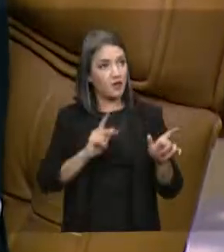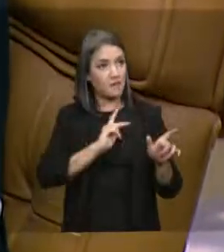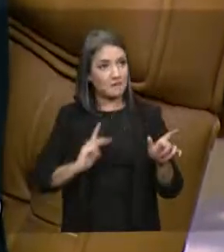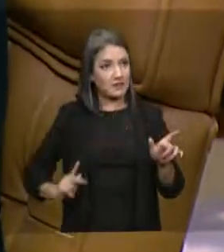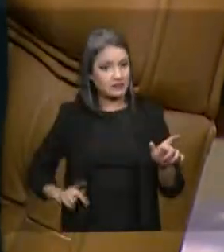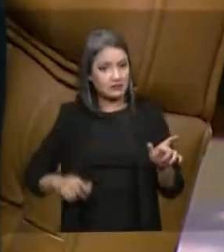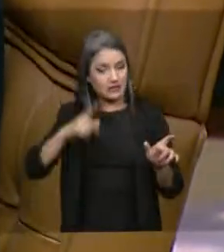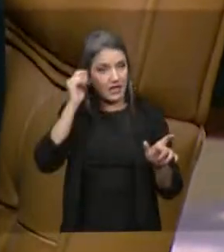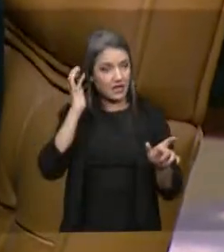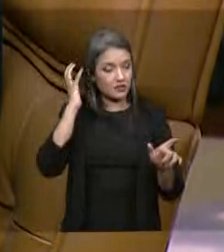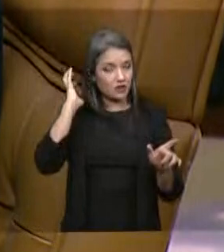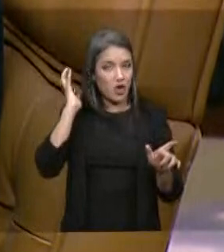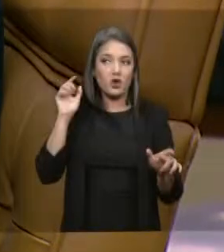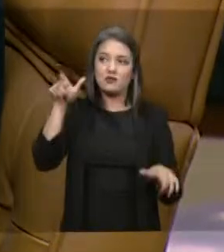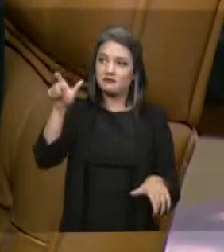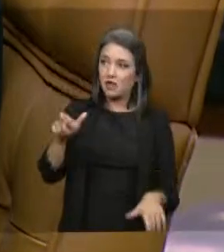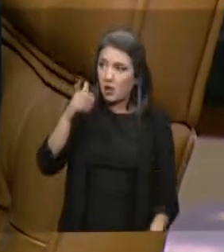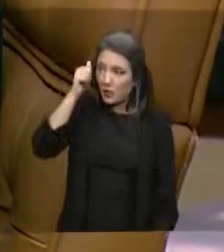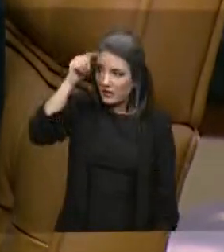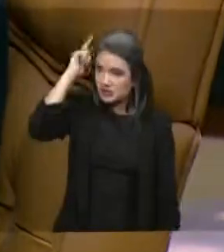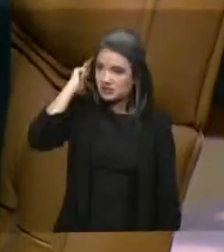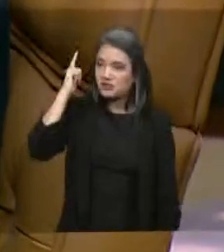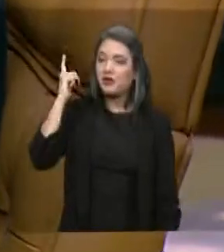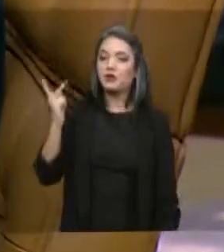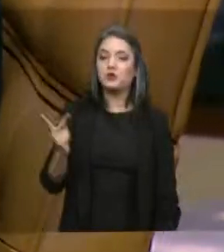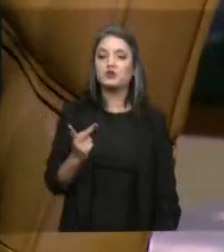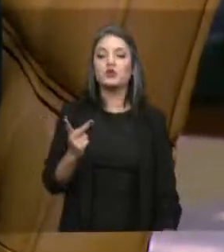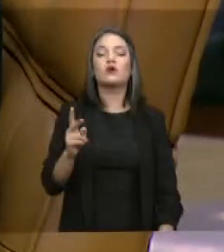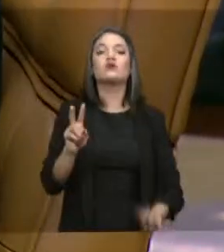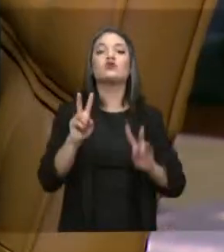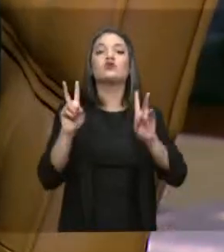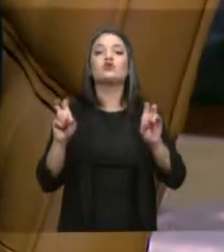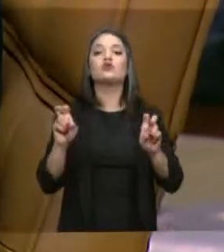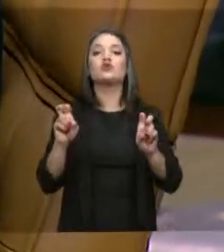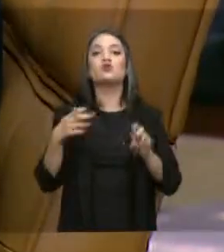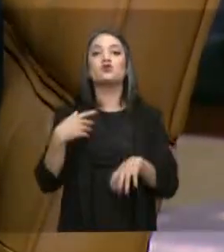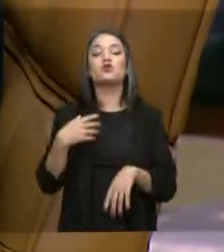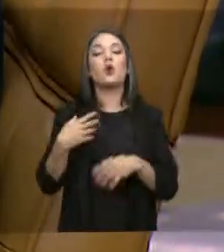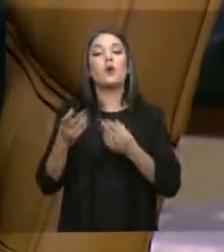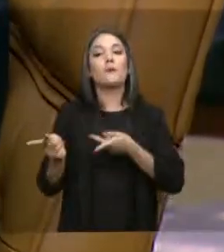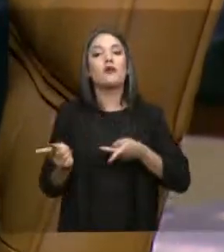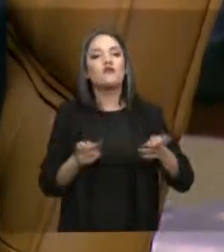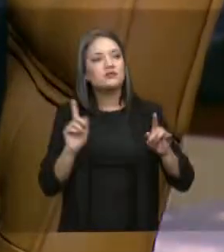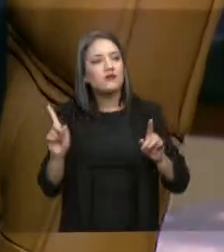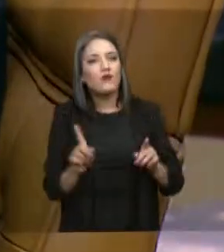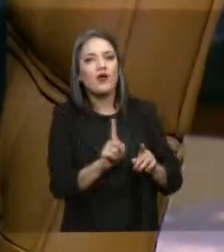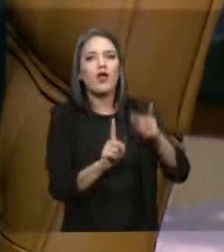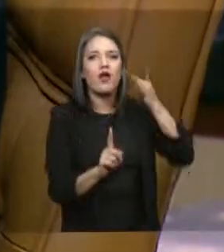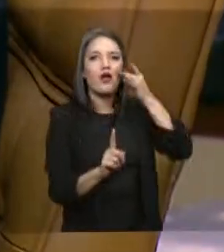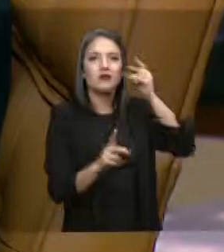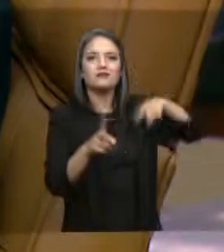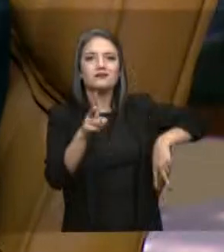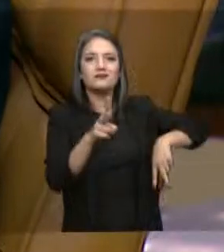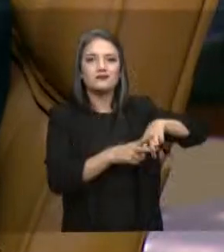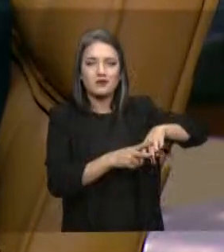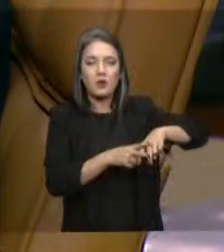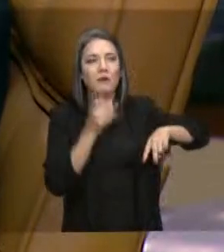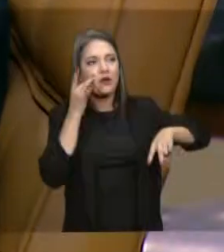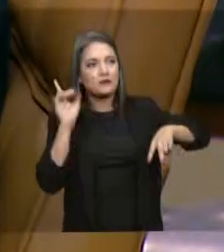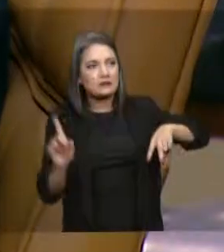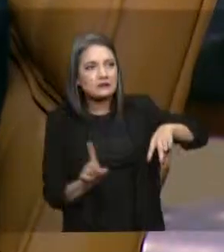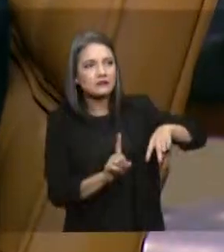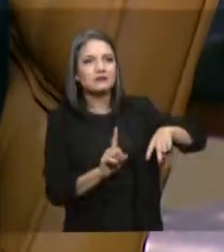Presidente como do Ministro Alexandre em relação a visita que foi feito o que demonstra uma preocupação